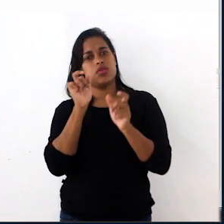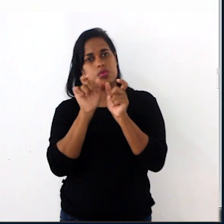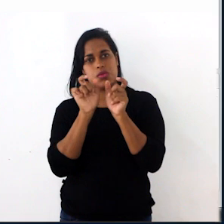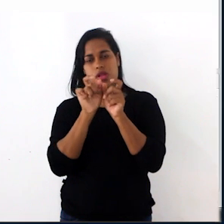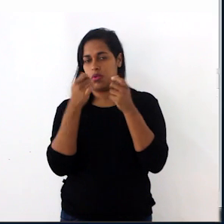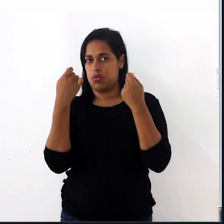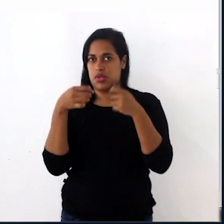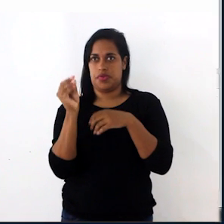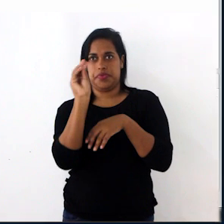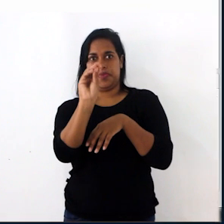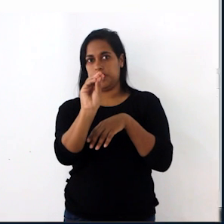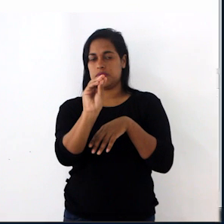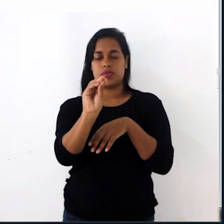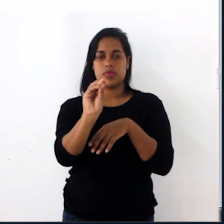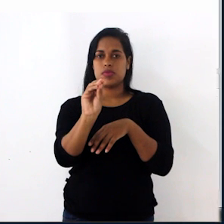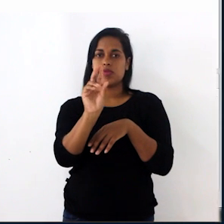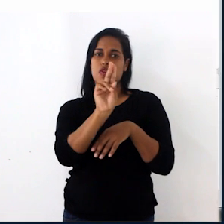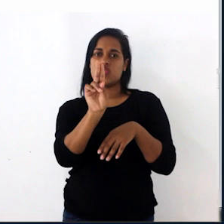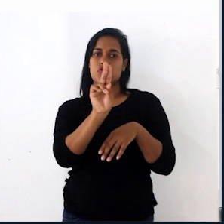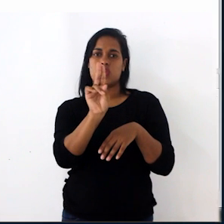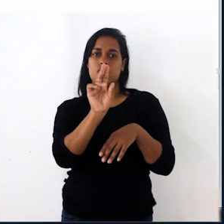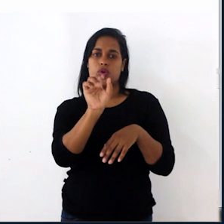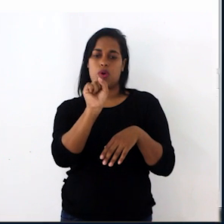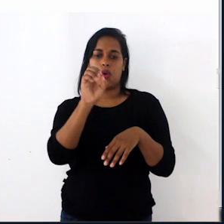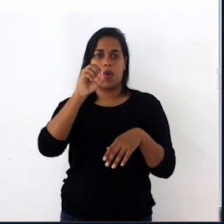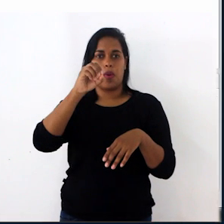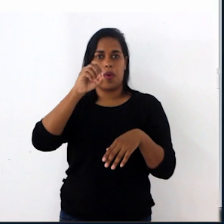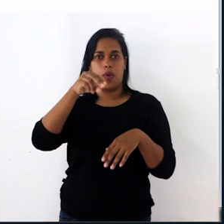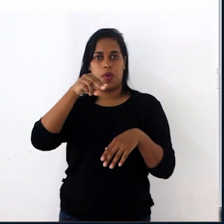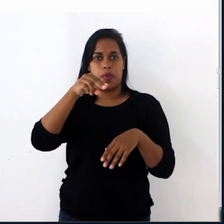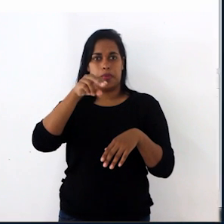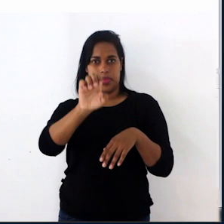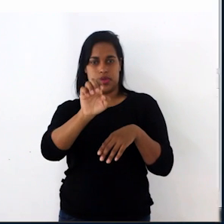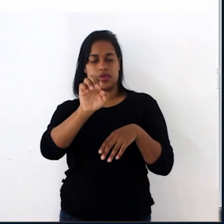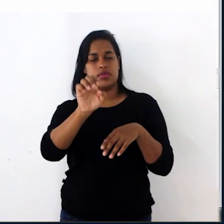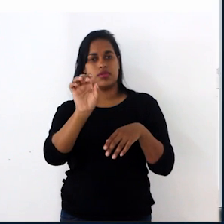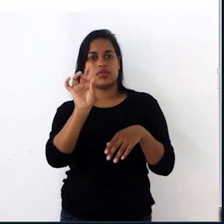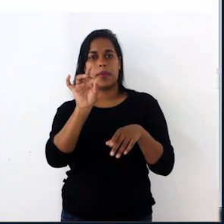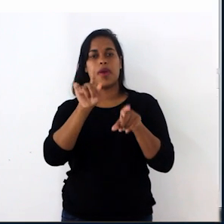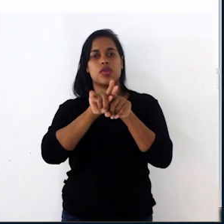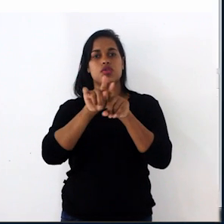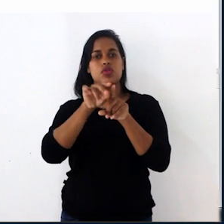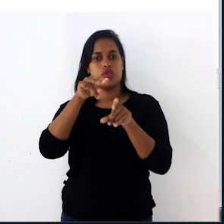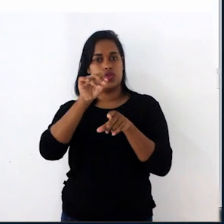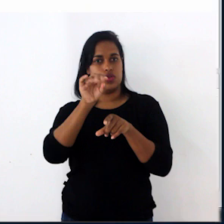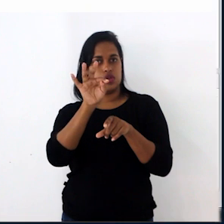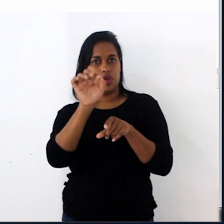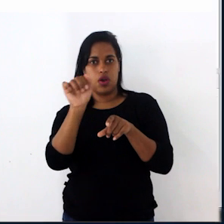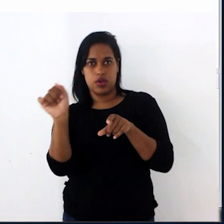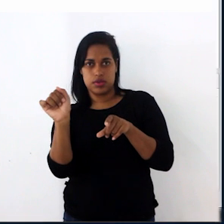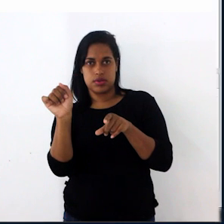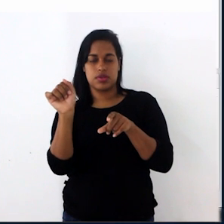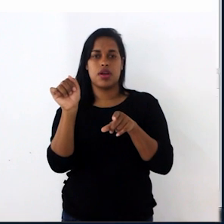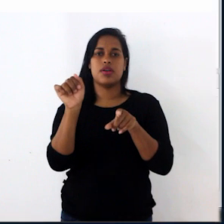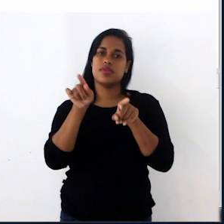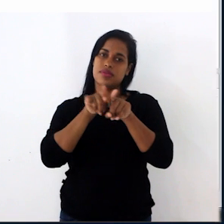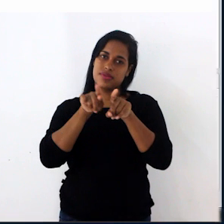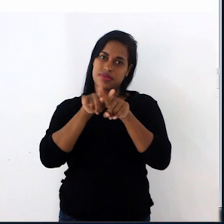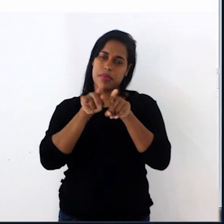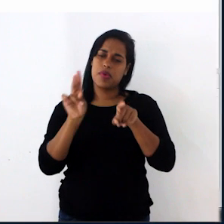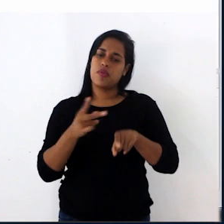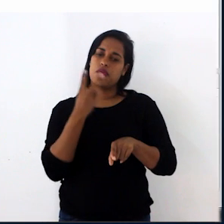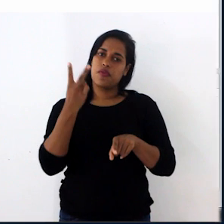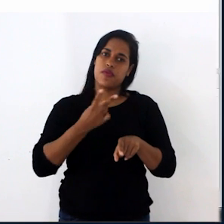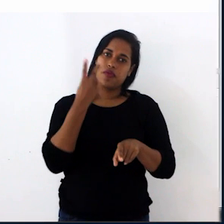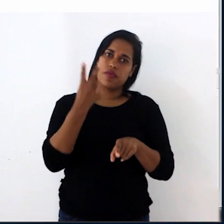de nota. No caso de nome, a gente colocou entre aspas simples, porque é um nome, ele é um string, e o nota, como é um